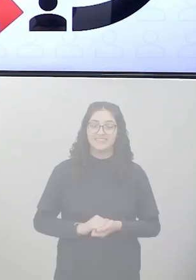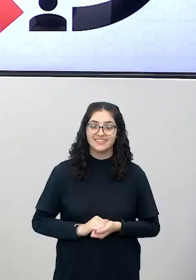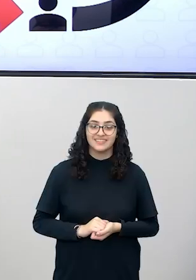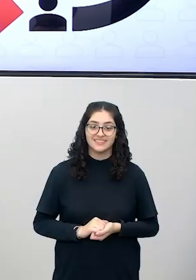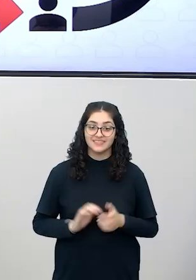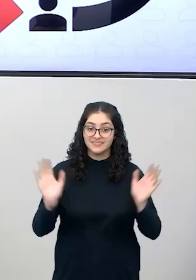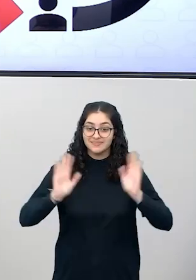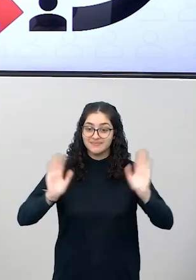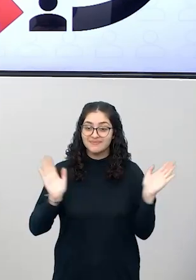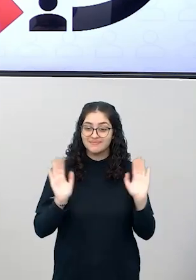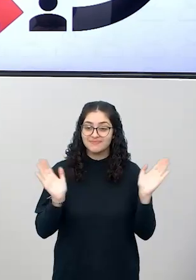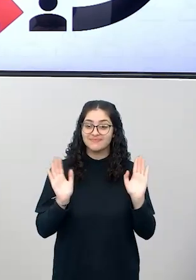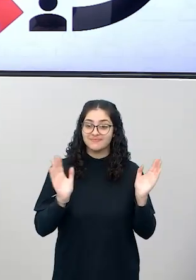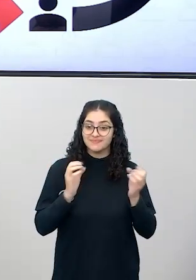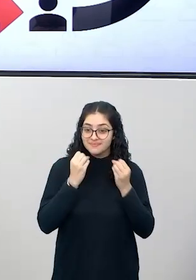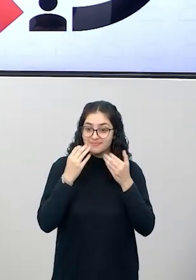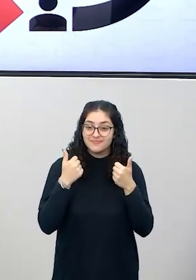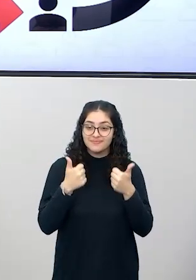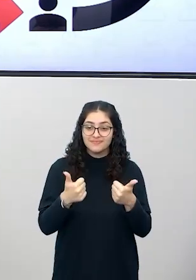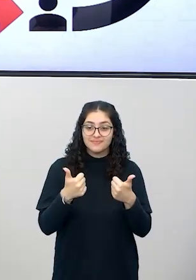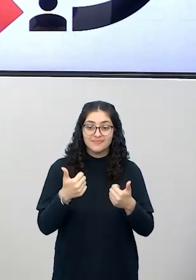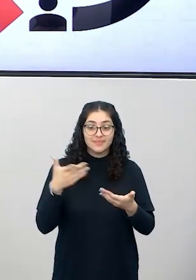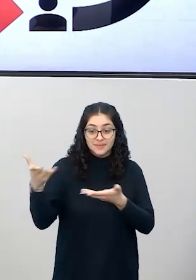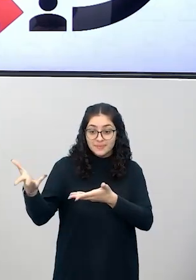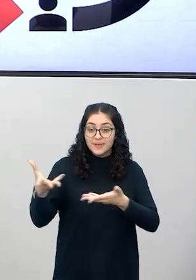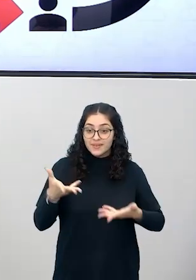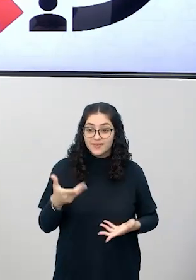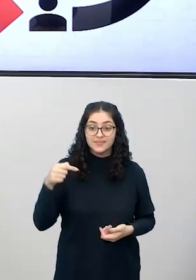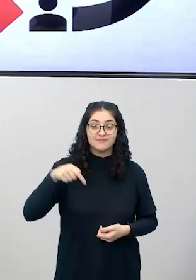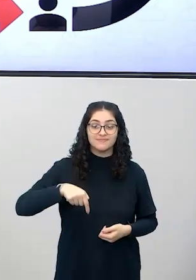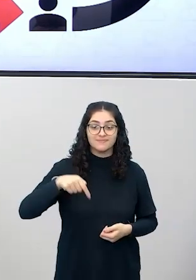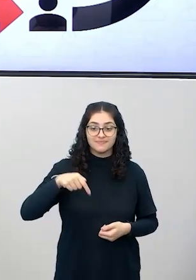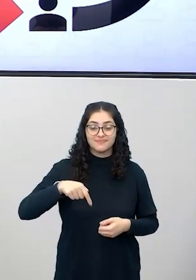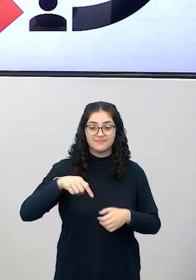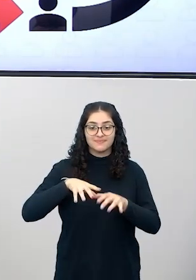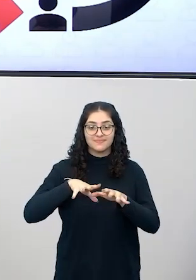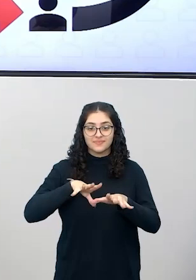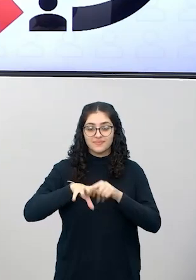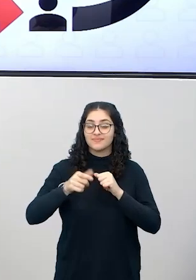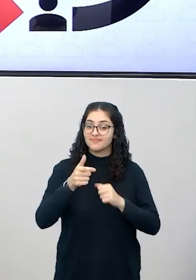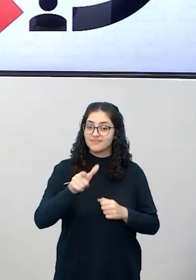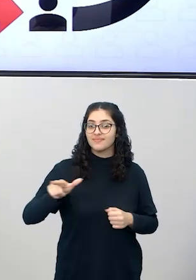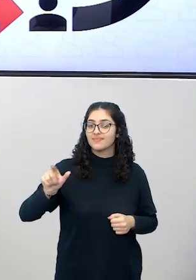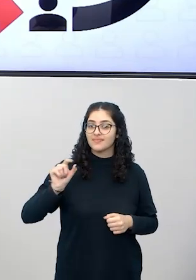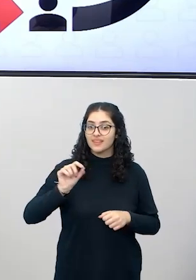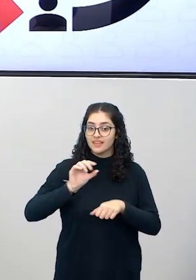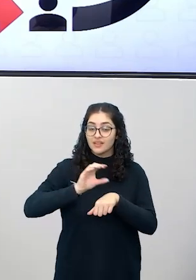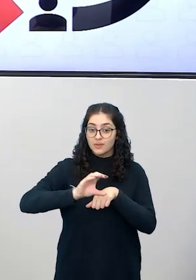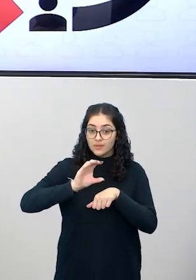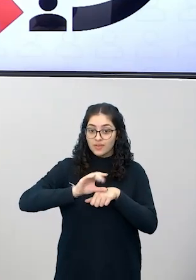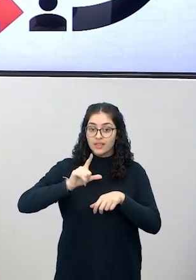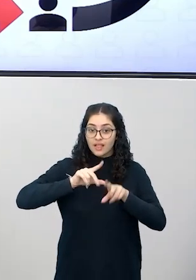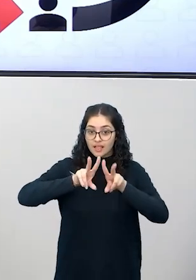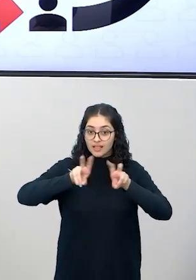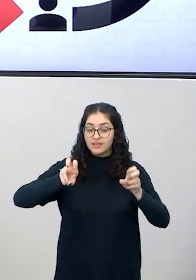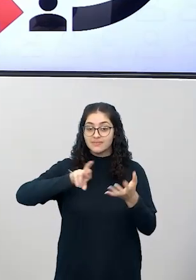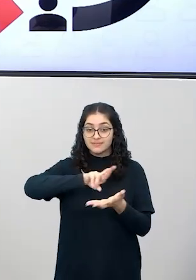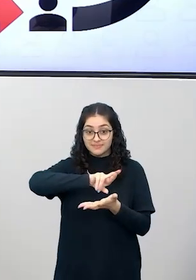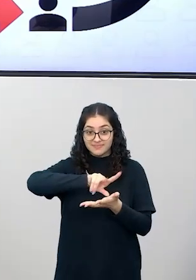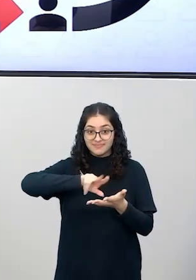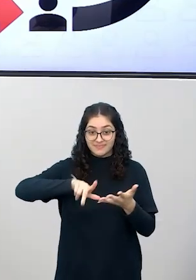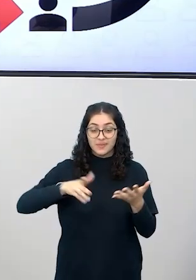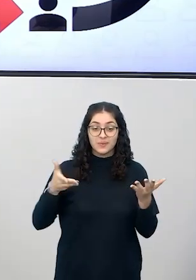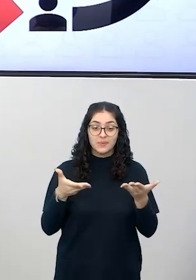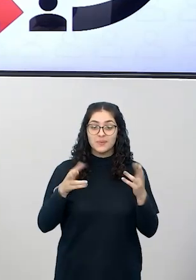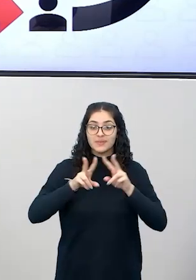Olá, professores, professoras, sejam todos bem-vindos aí a mais uma formação sobre os temas contemporâneos transversais. Hoje o